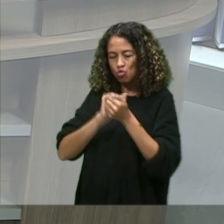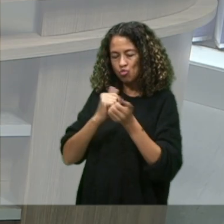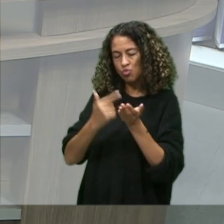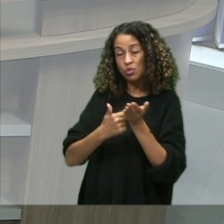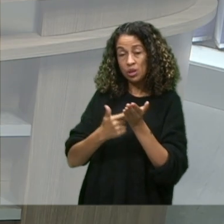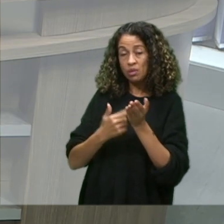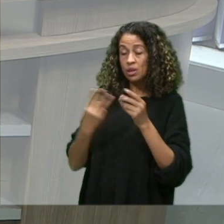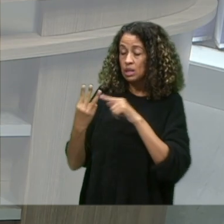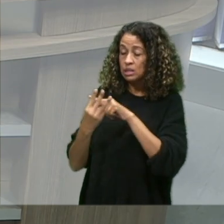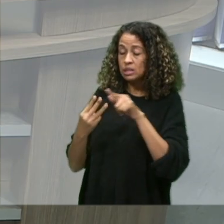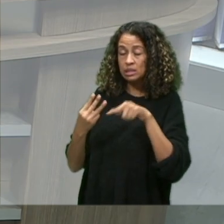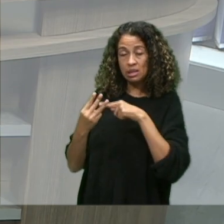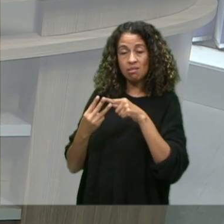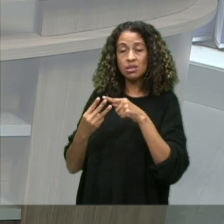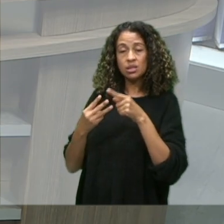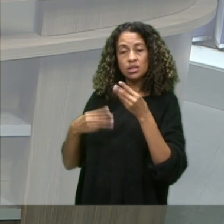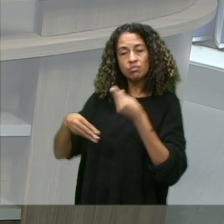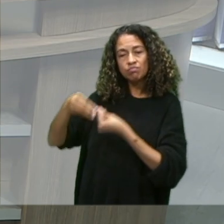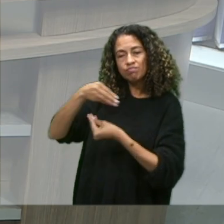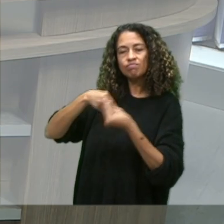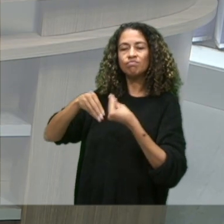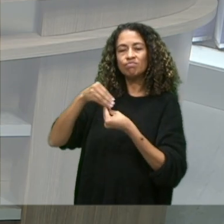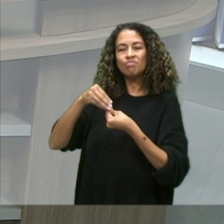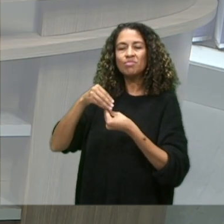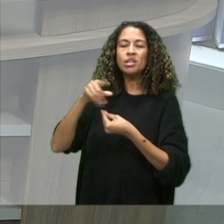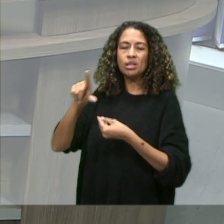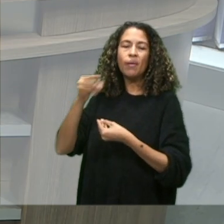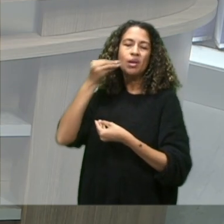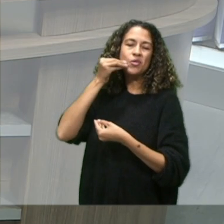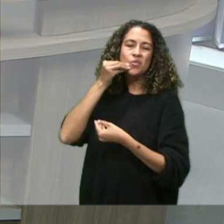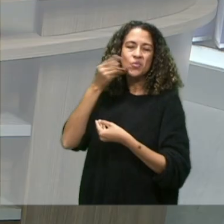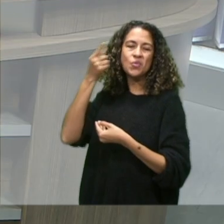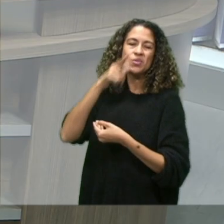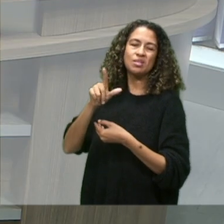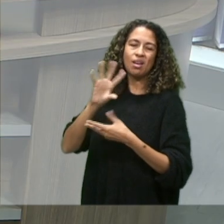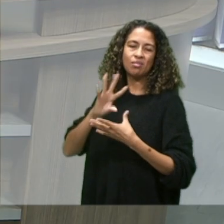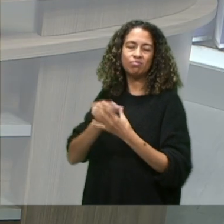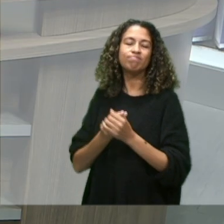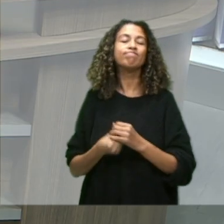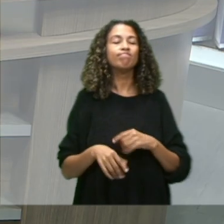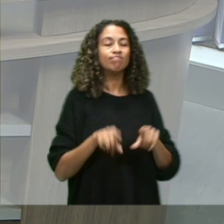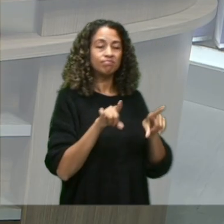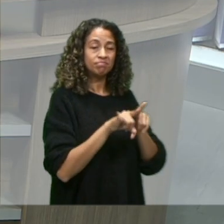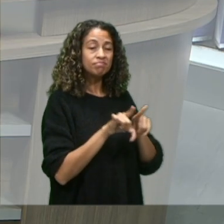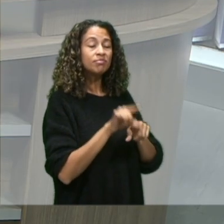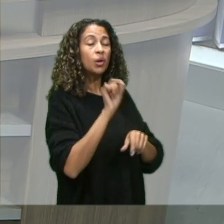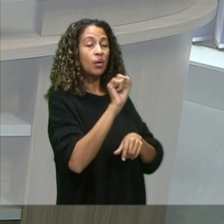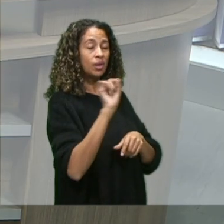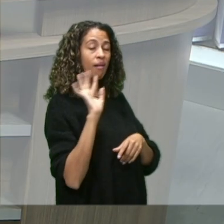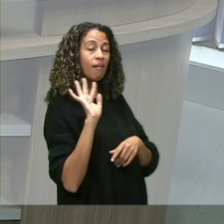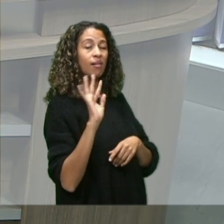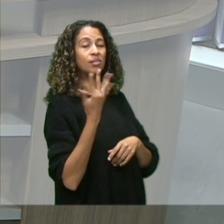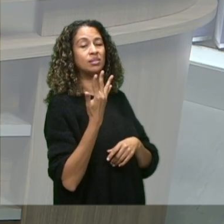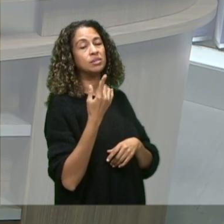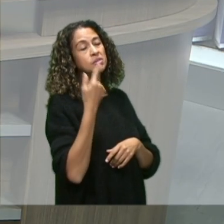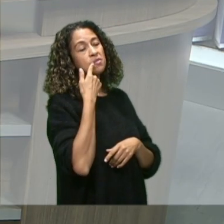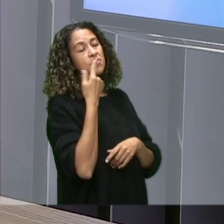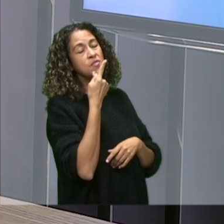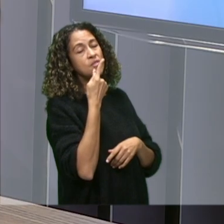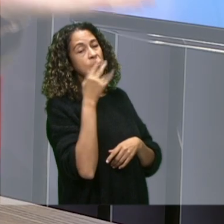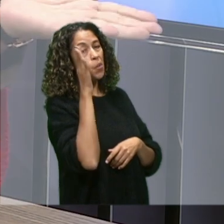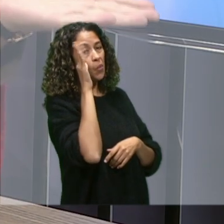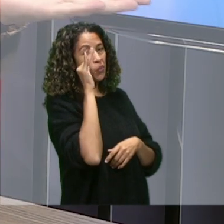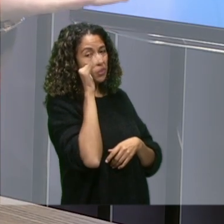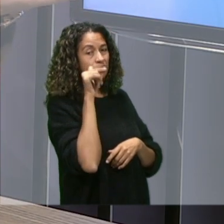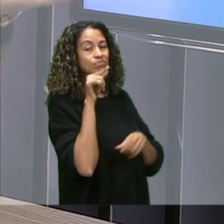ela faz isso, com pequenos gestos ela busca a inclusão. E é uma coisa que também acontece, você falou da curiosidade,